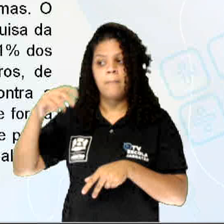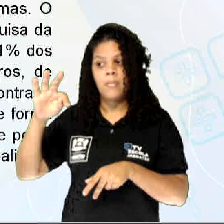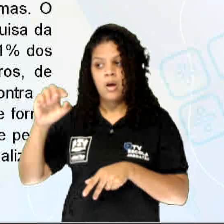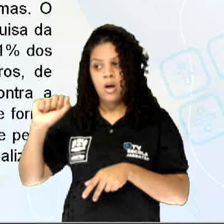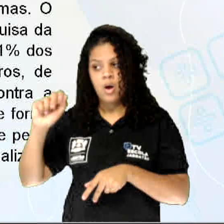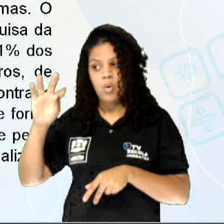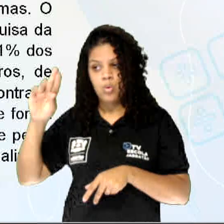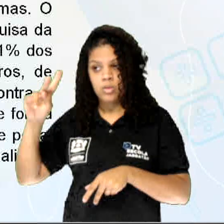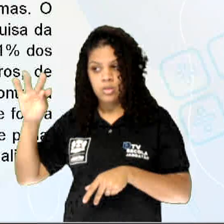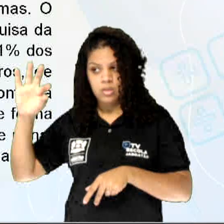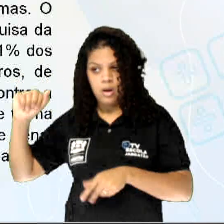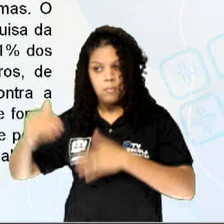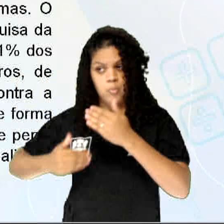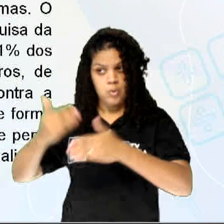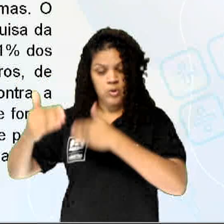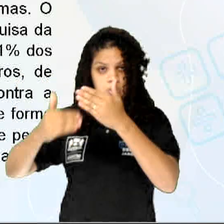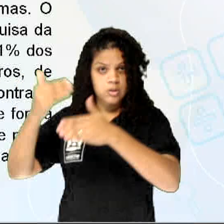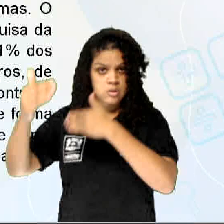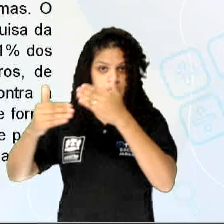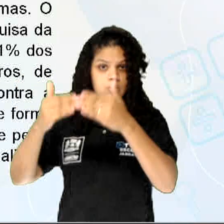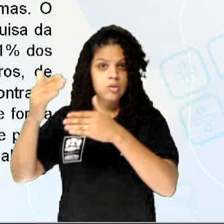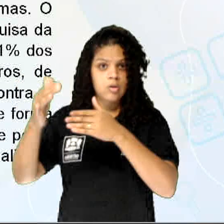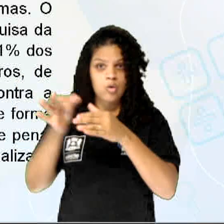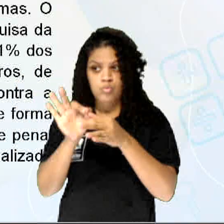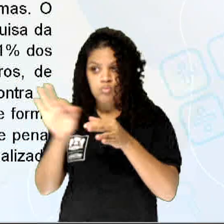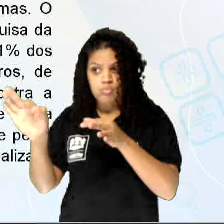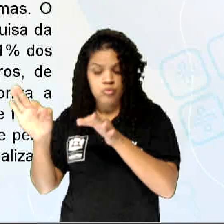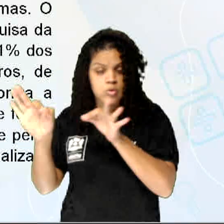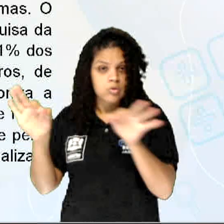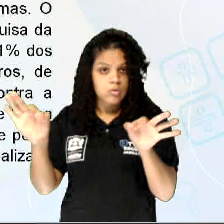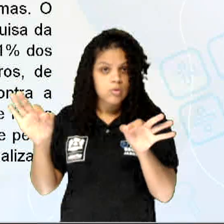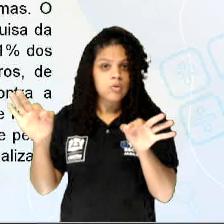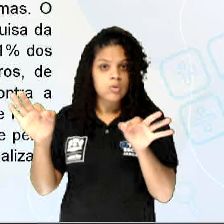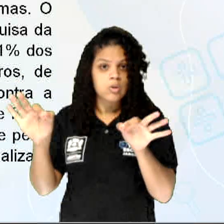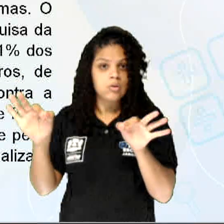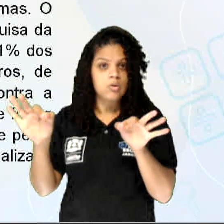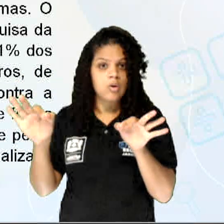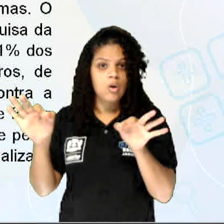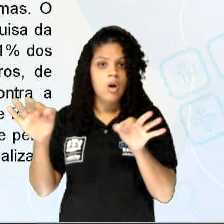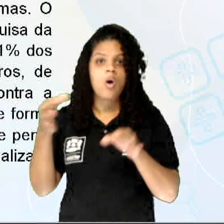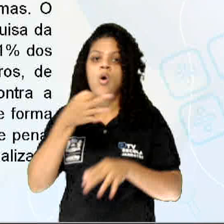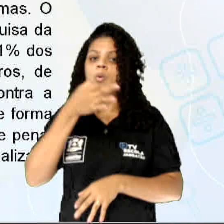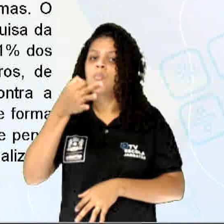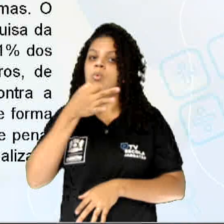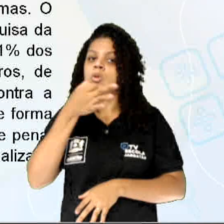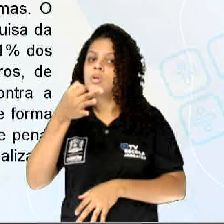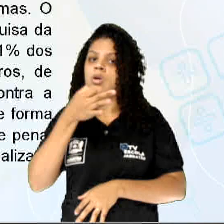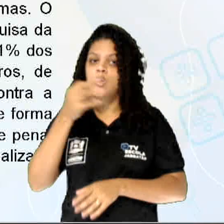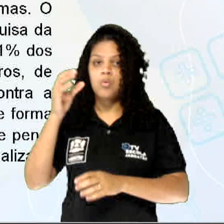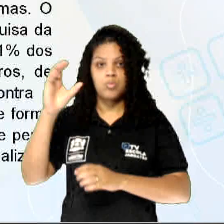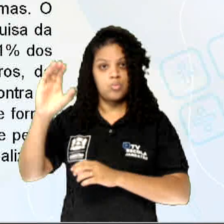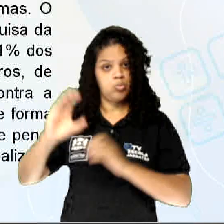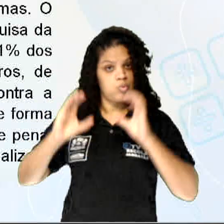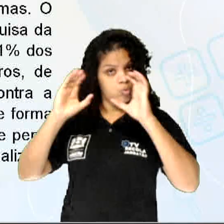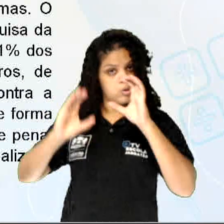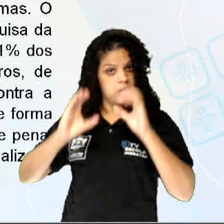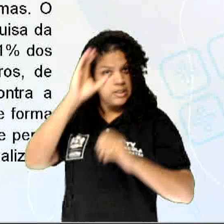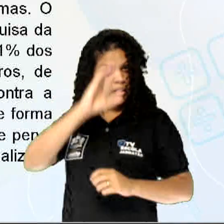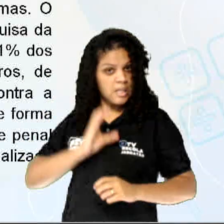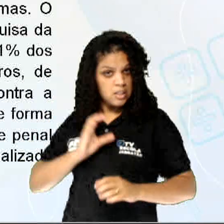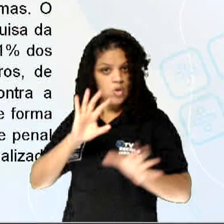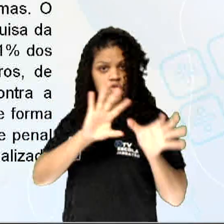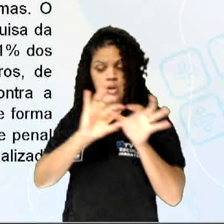Tal distância entre os espectros reflete, em parte, a opinião dos cidadãos com relação a alguns temas.